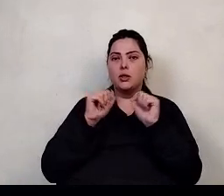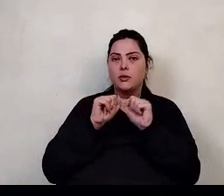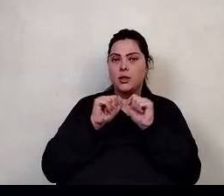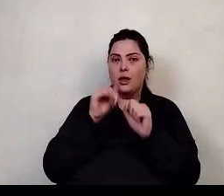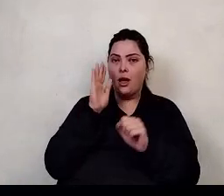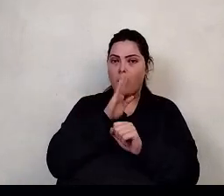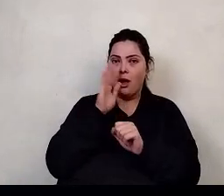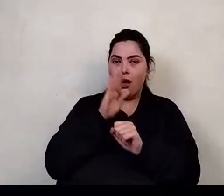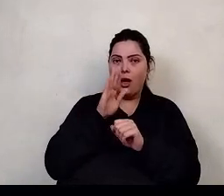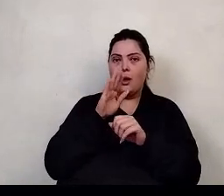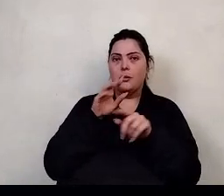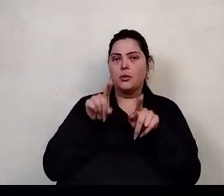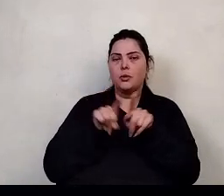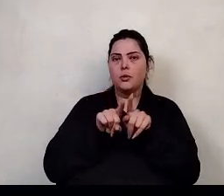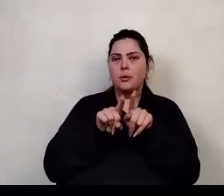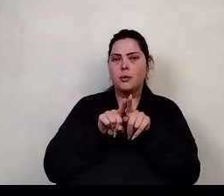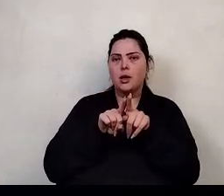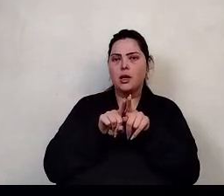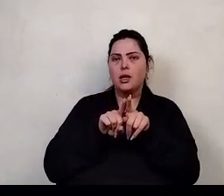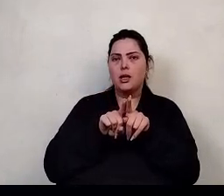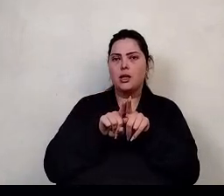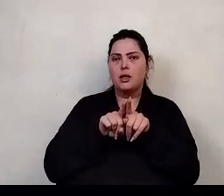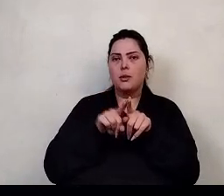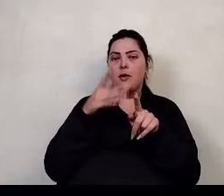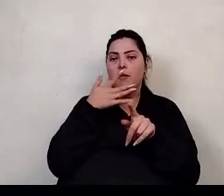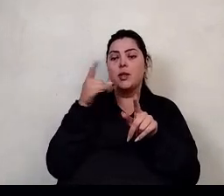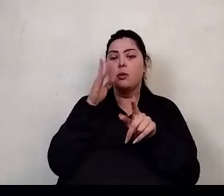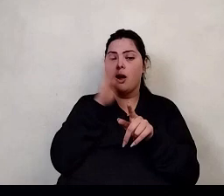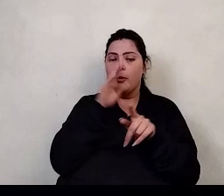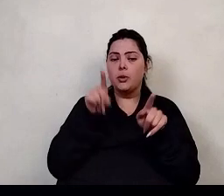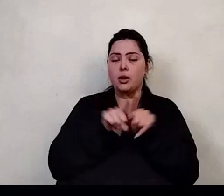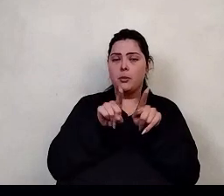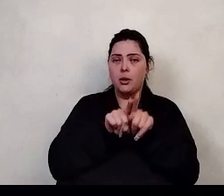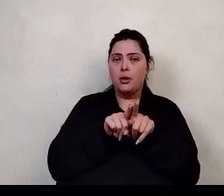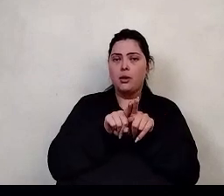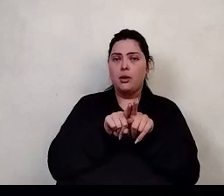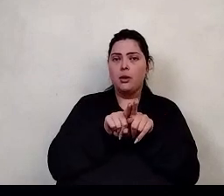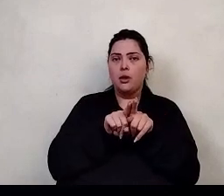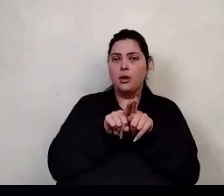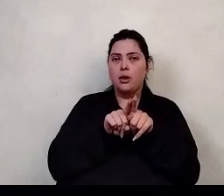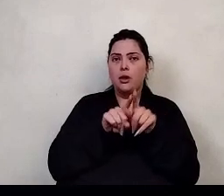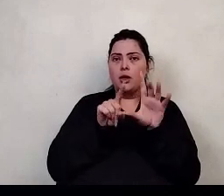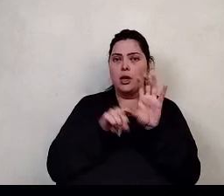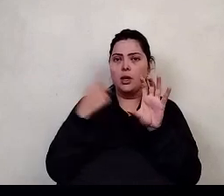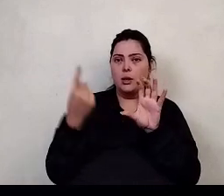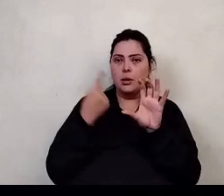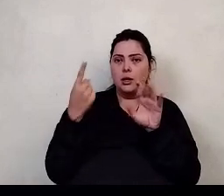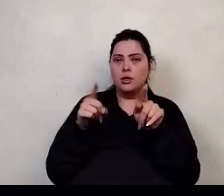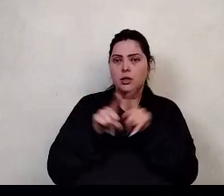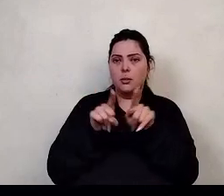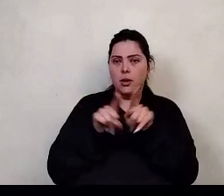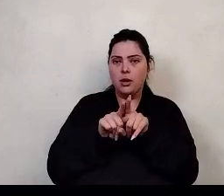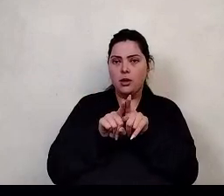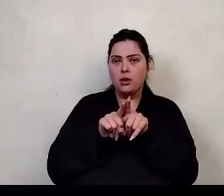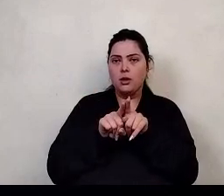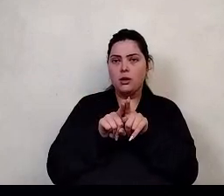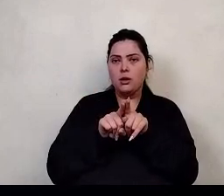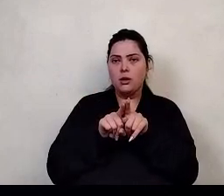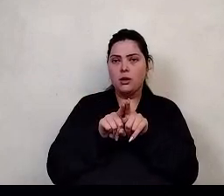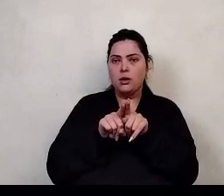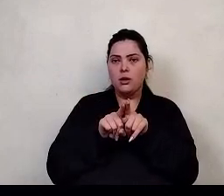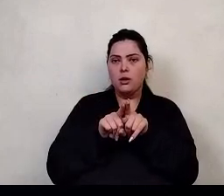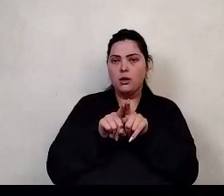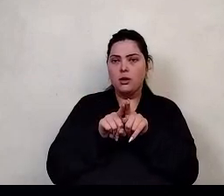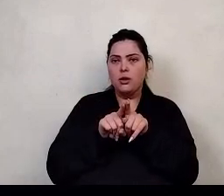ele ainda pode ser um teste fácil e rápido. Ele pode ser independente e isolado. O tamanho dele vai ser relativo à